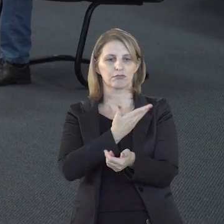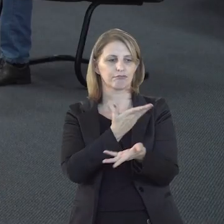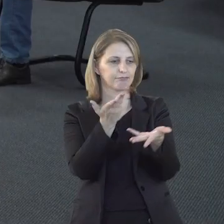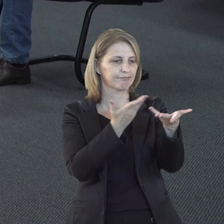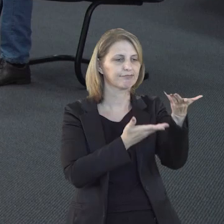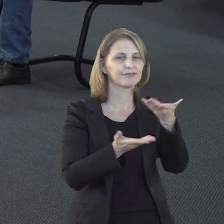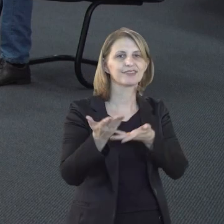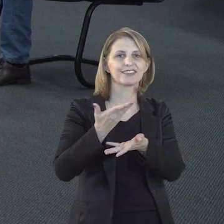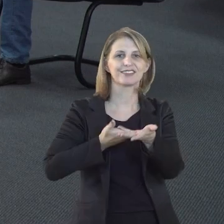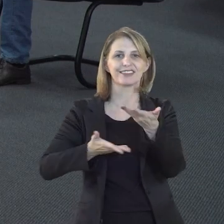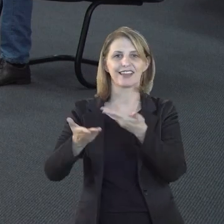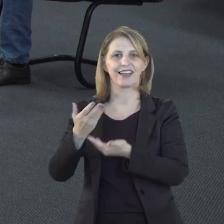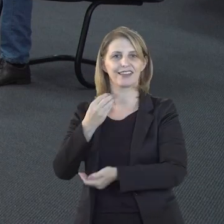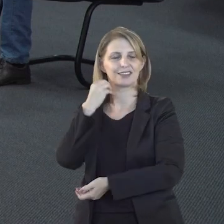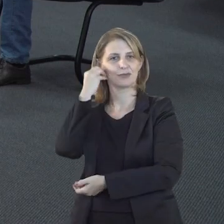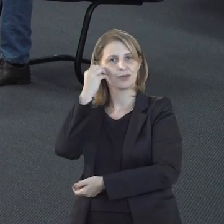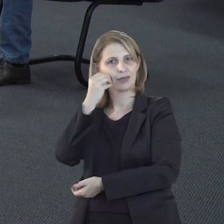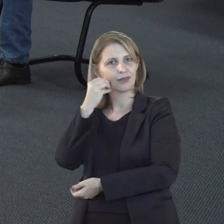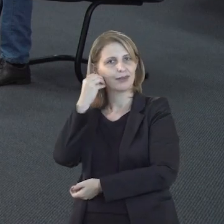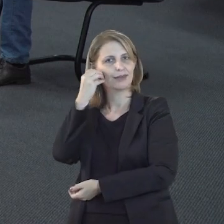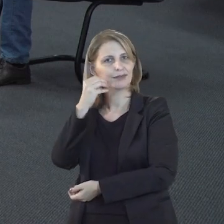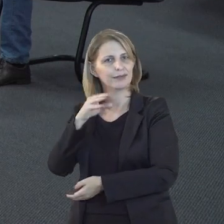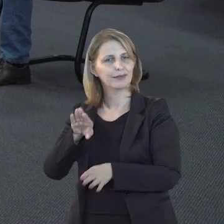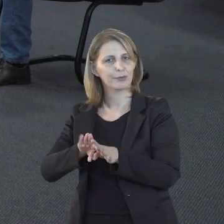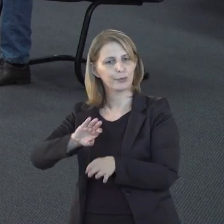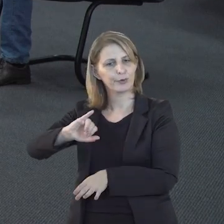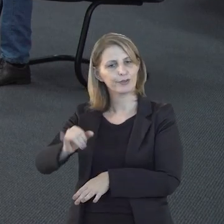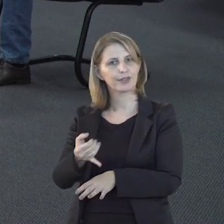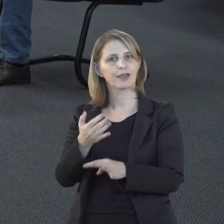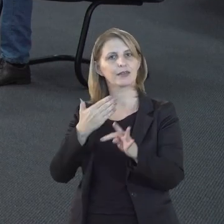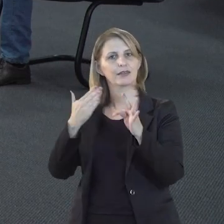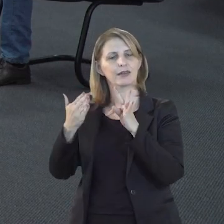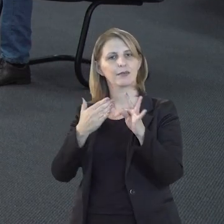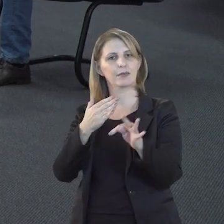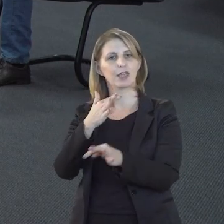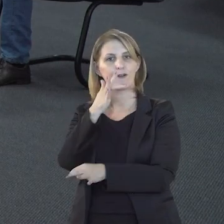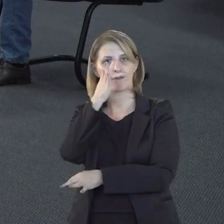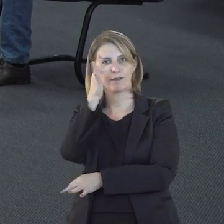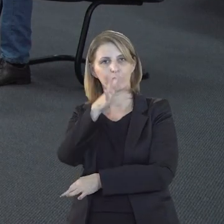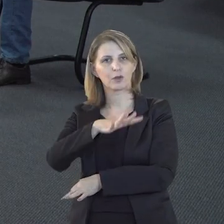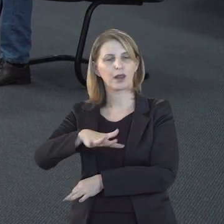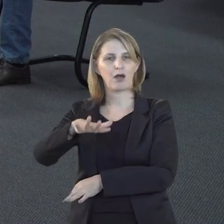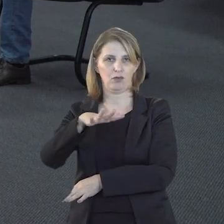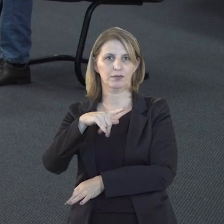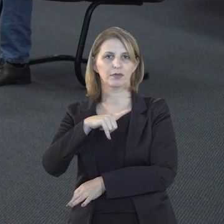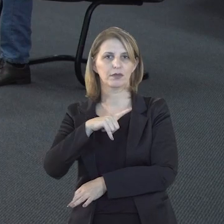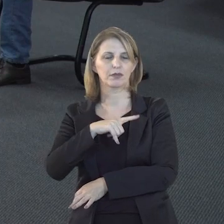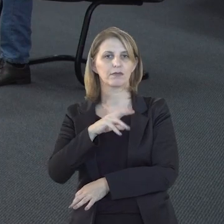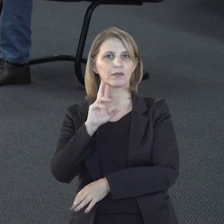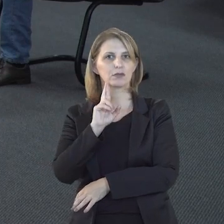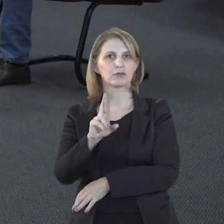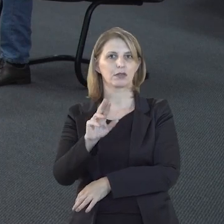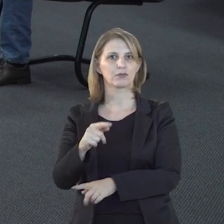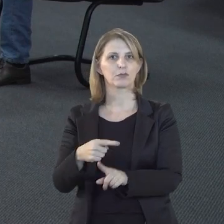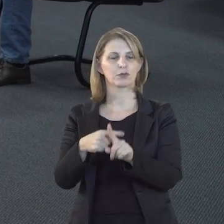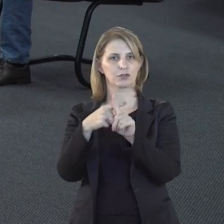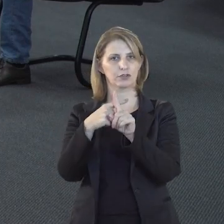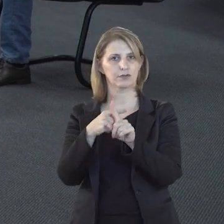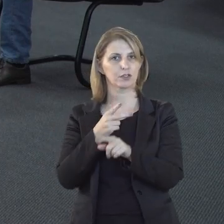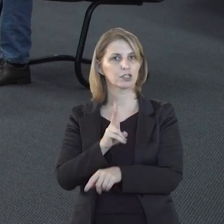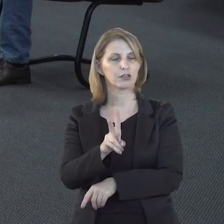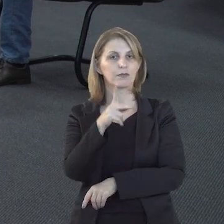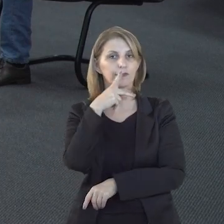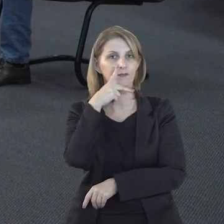a gente pôde trocar essa experiência, muitos colegas usufruíram também da terapia floral e que trouxe resultados